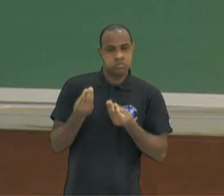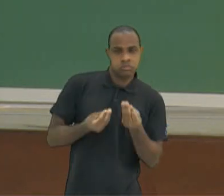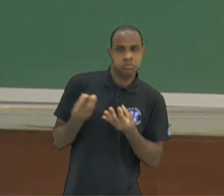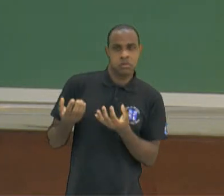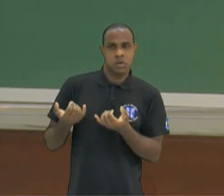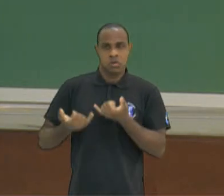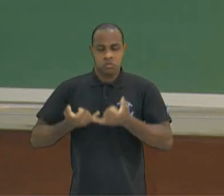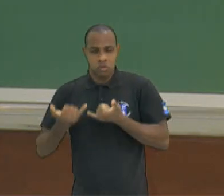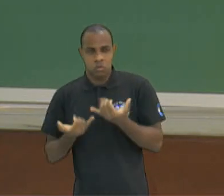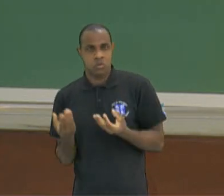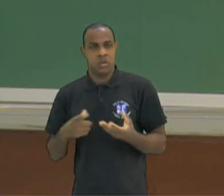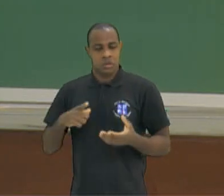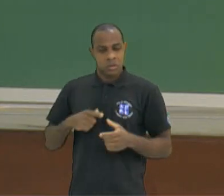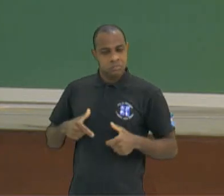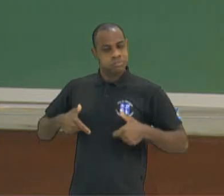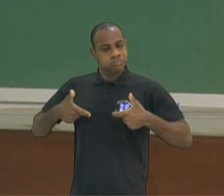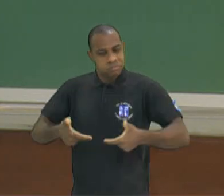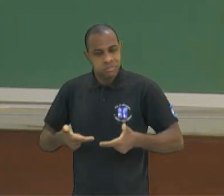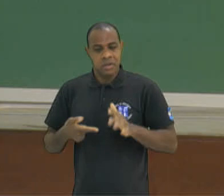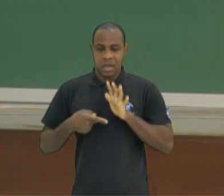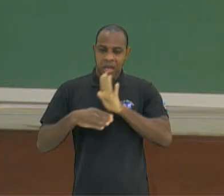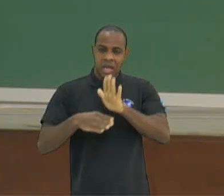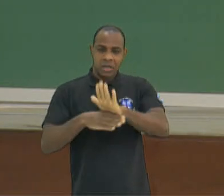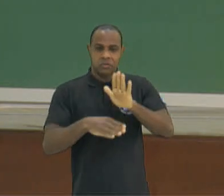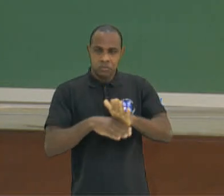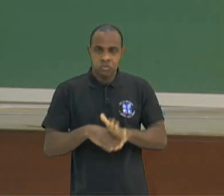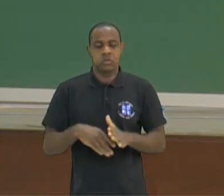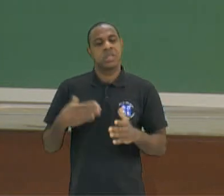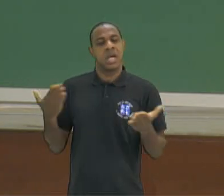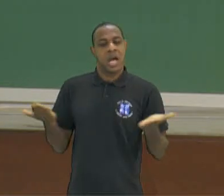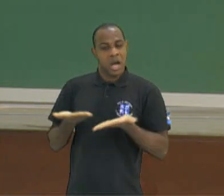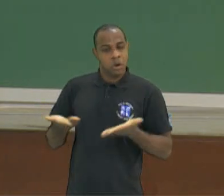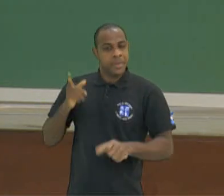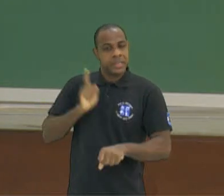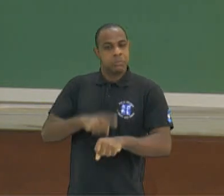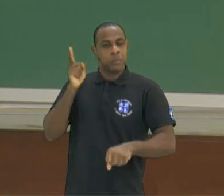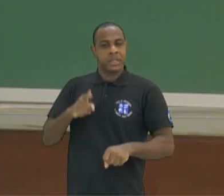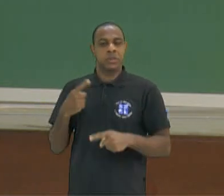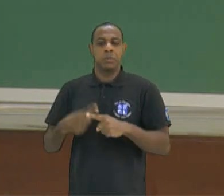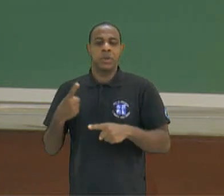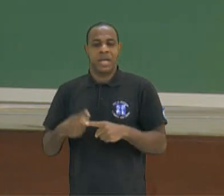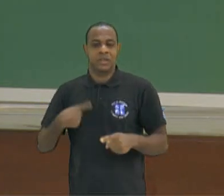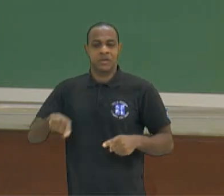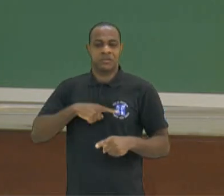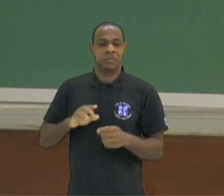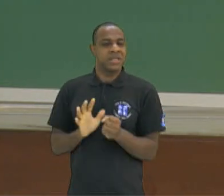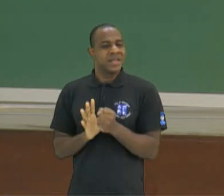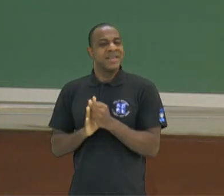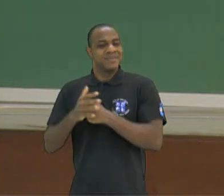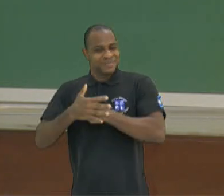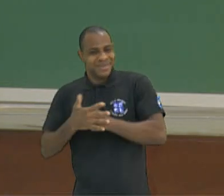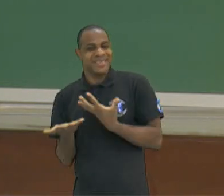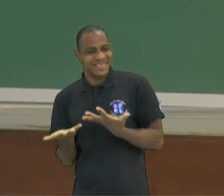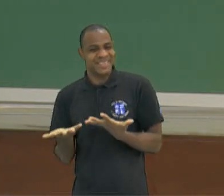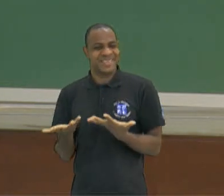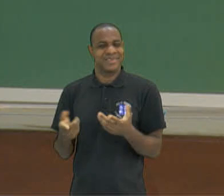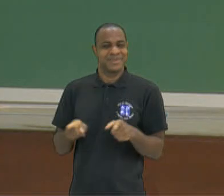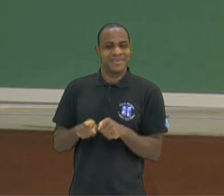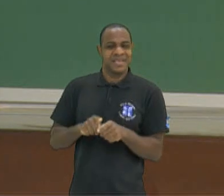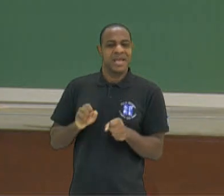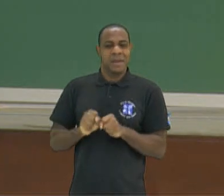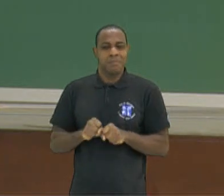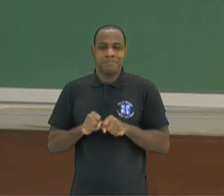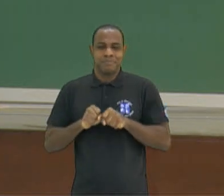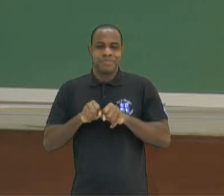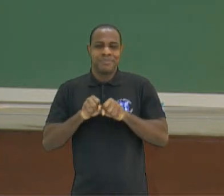momento que nós estamos enfrentando da pandemia, do isolamento social. Então, é uma opção. Óbvio que essa situação, ela não